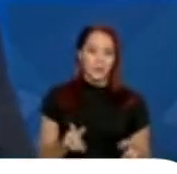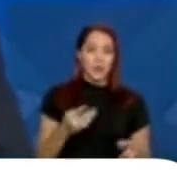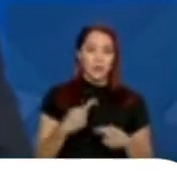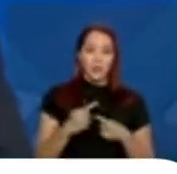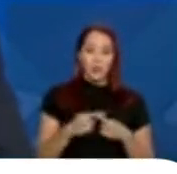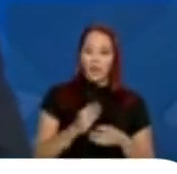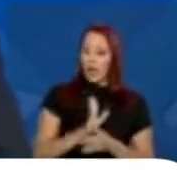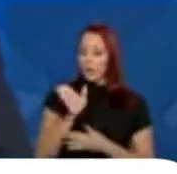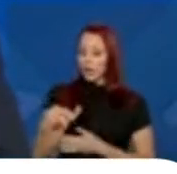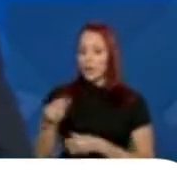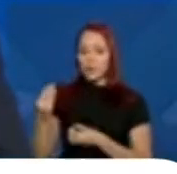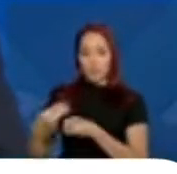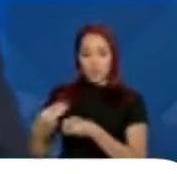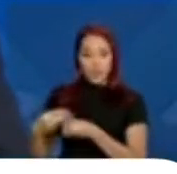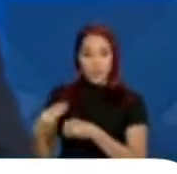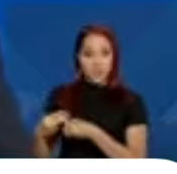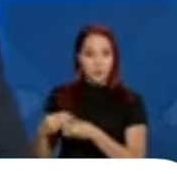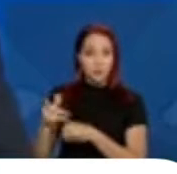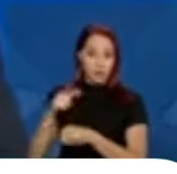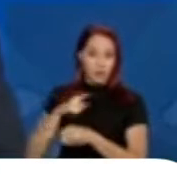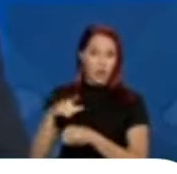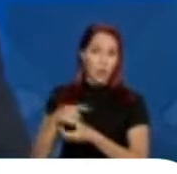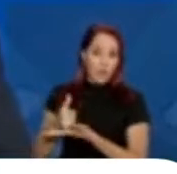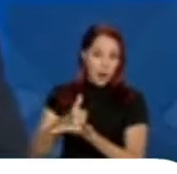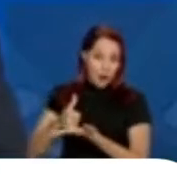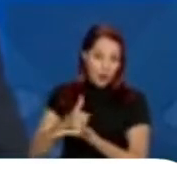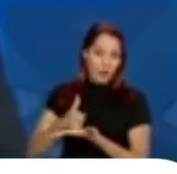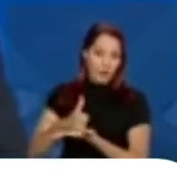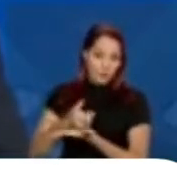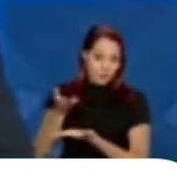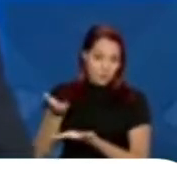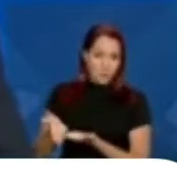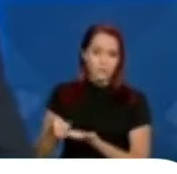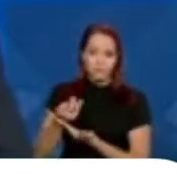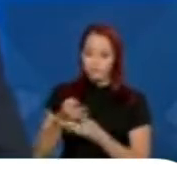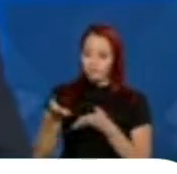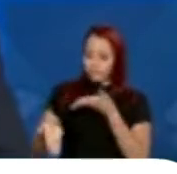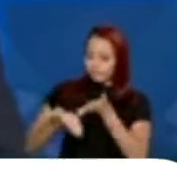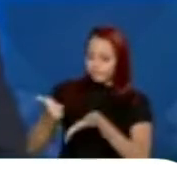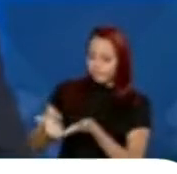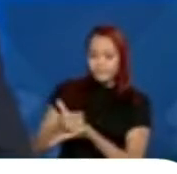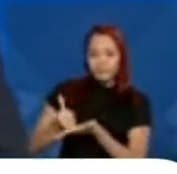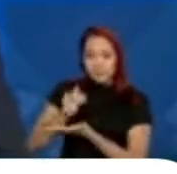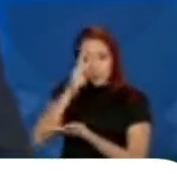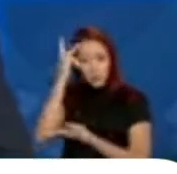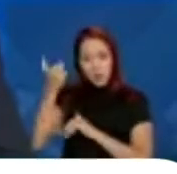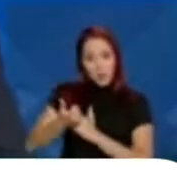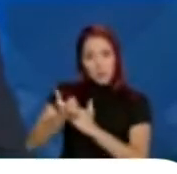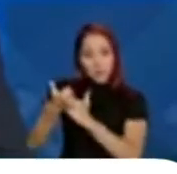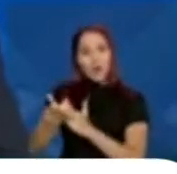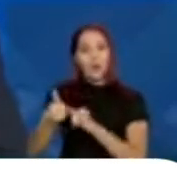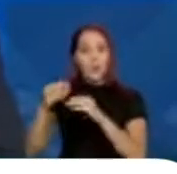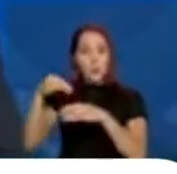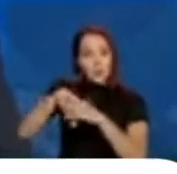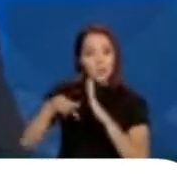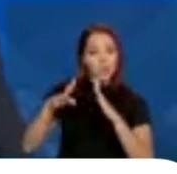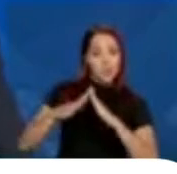da linha, o município inicia no atendimento básico, desde das pessoas que apoiam nas